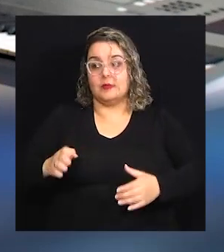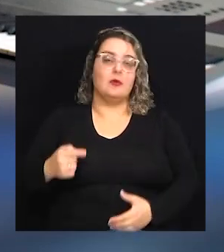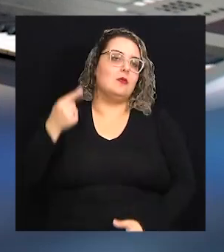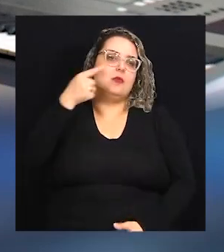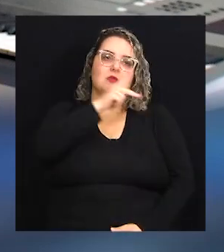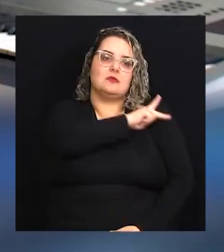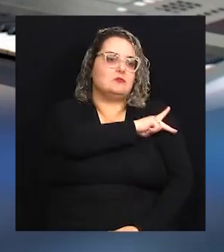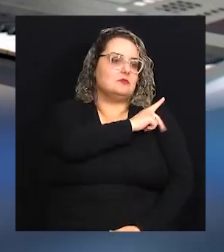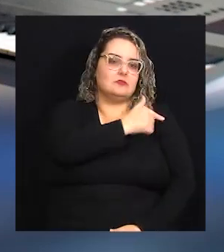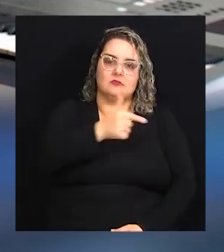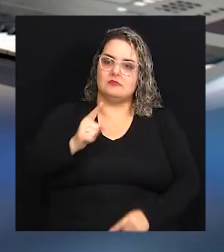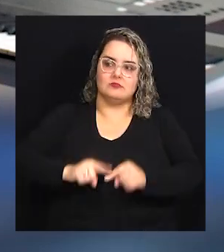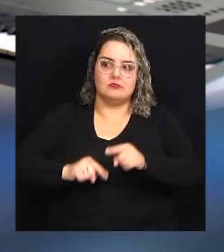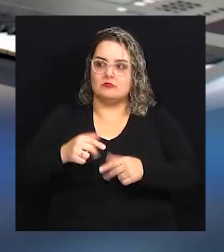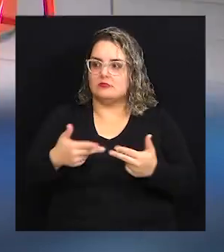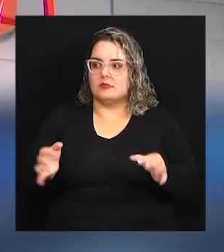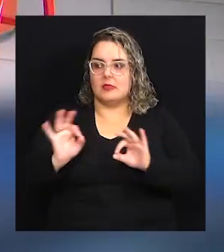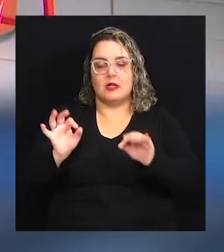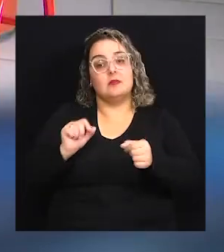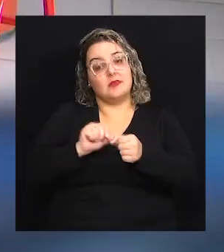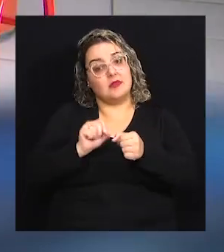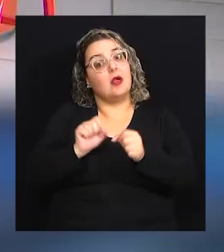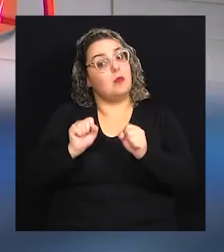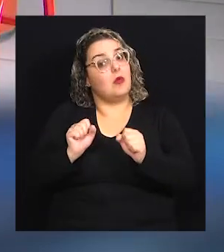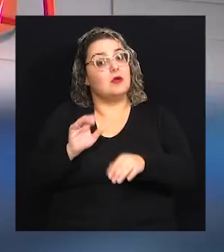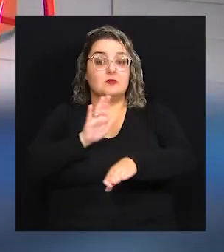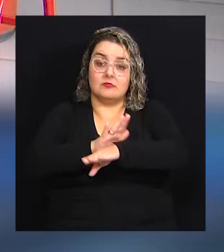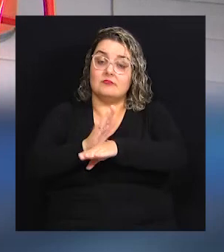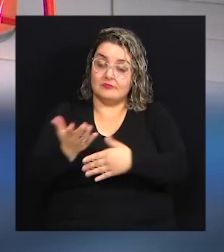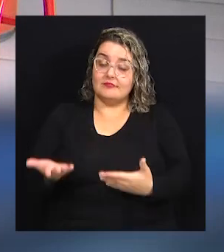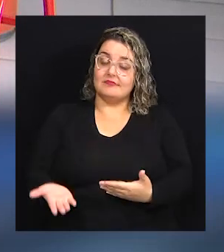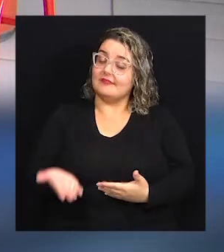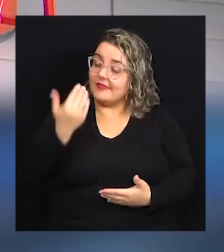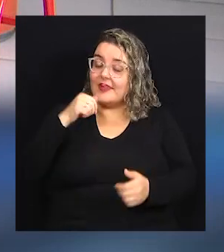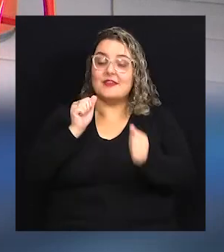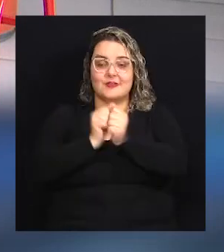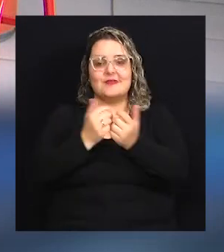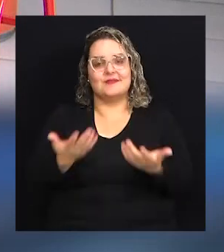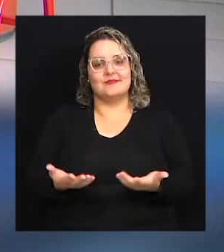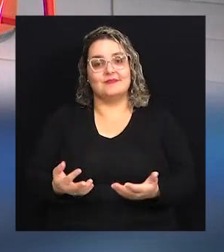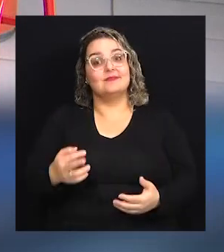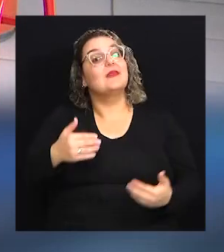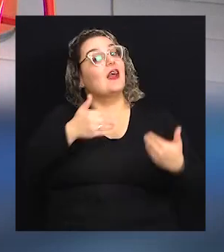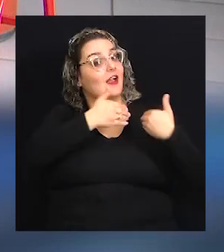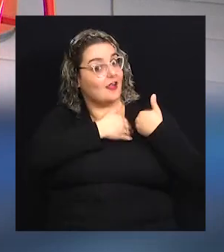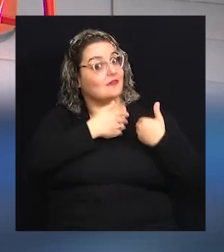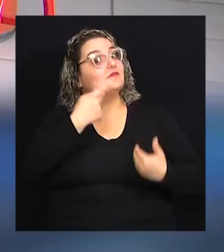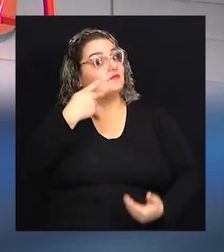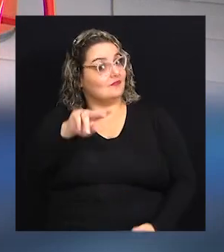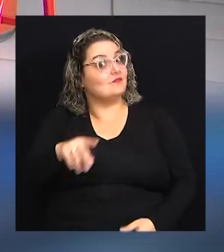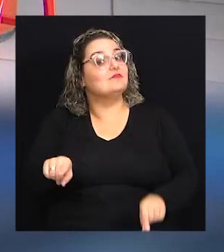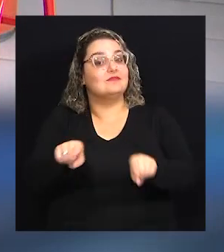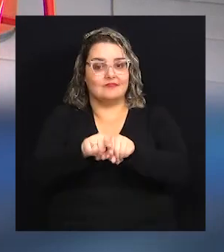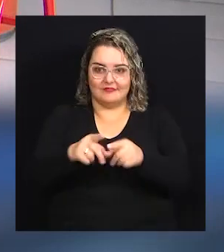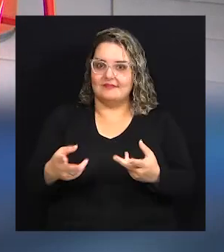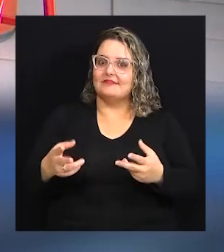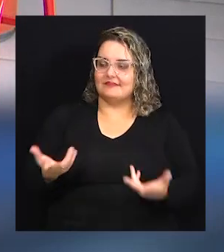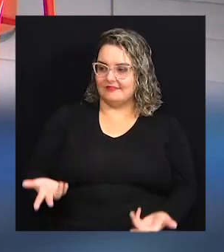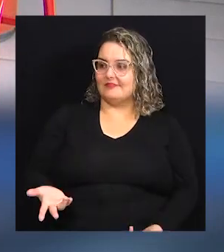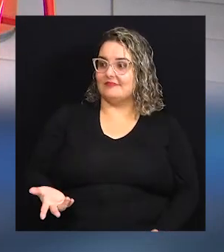do Piauí, eles não tem instrumento, não tem nada para fazer lá. Então você pode contribuir com isso. Faça parte com a gente também, porque é responsabilidade sua